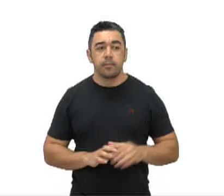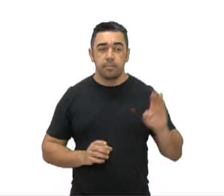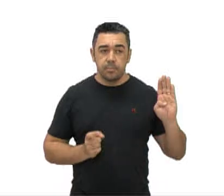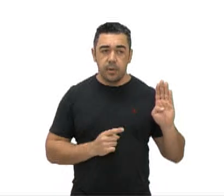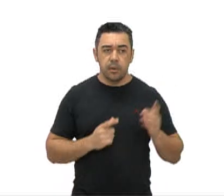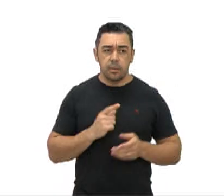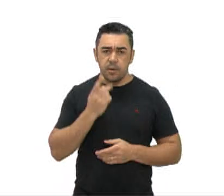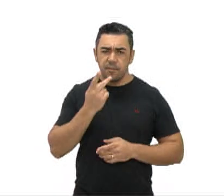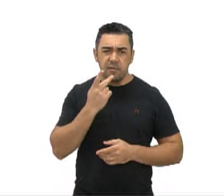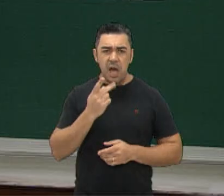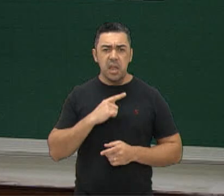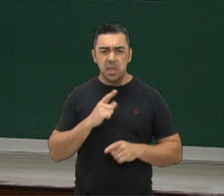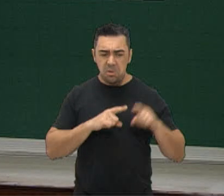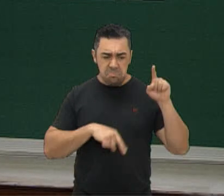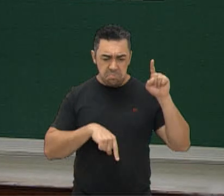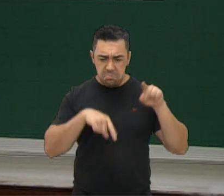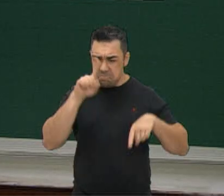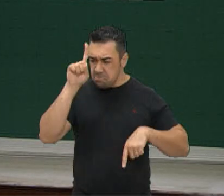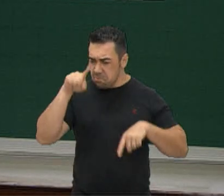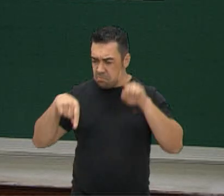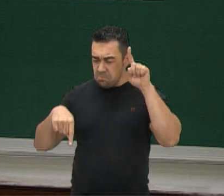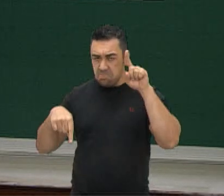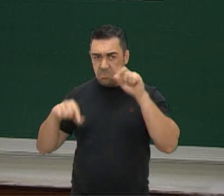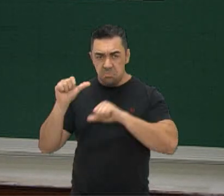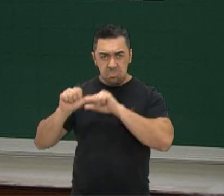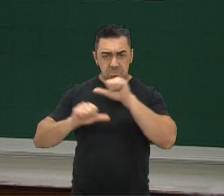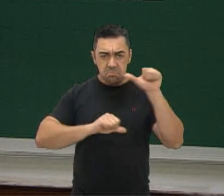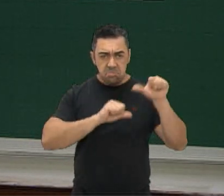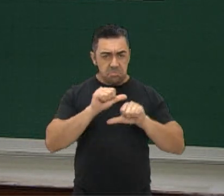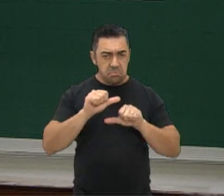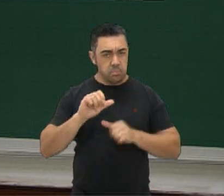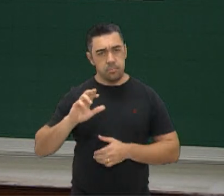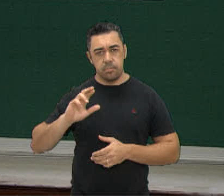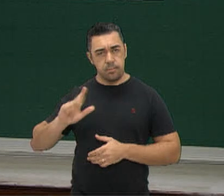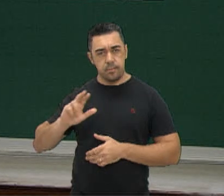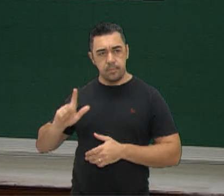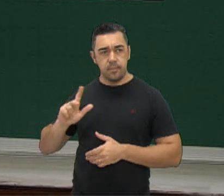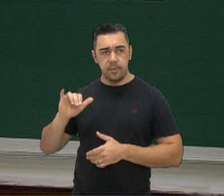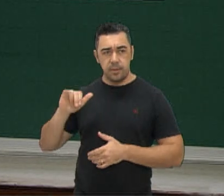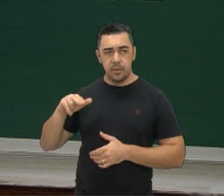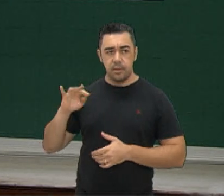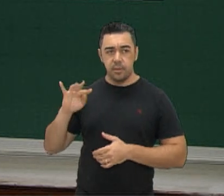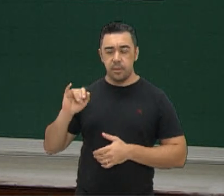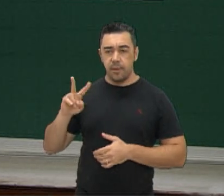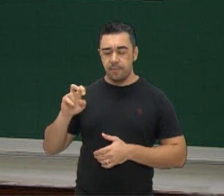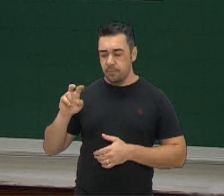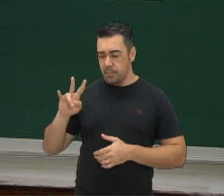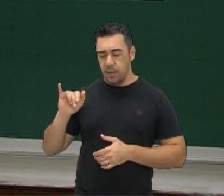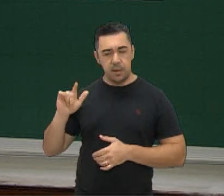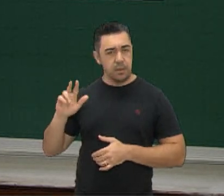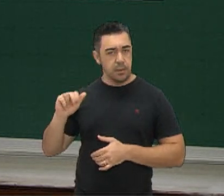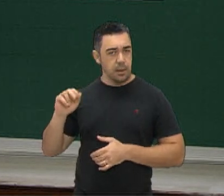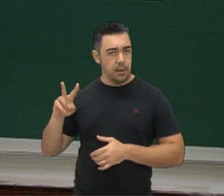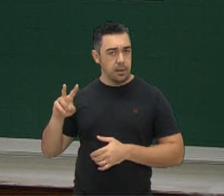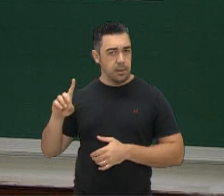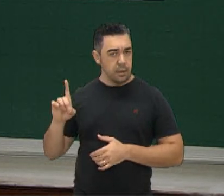indica muita instabilidade, quer dizer que não é instável, né? Ou melhor dizendo, que não é